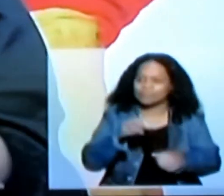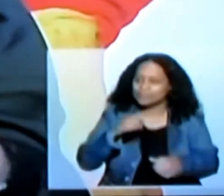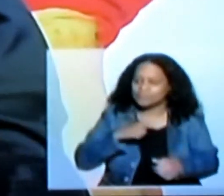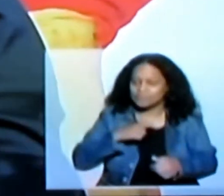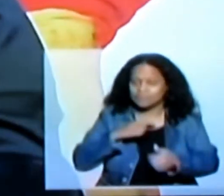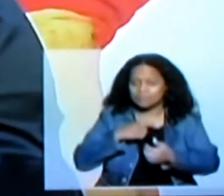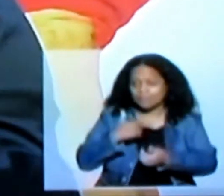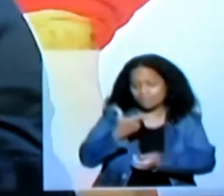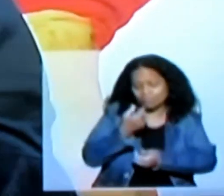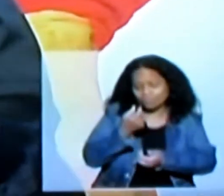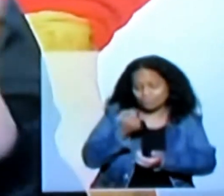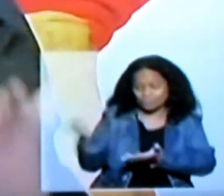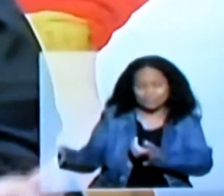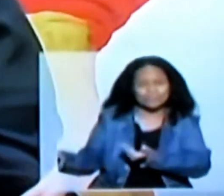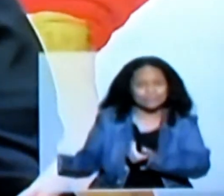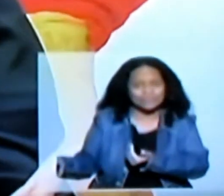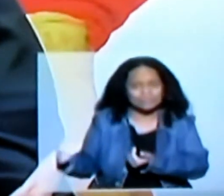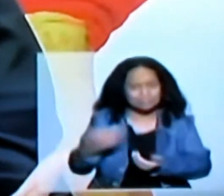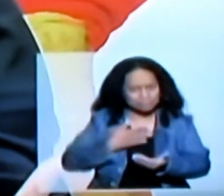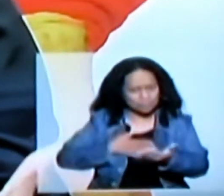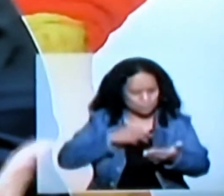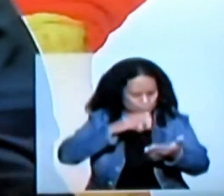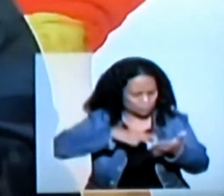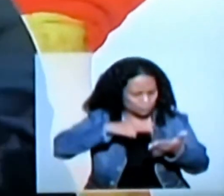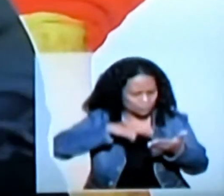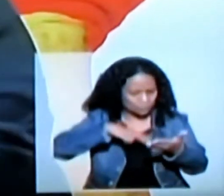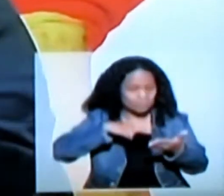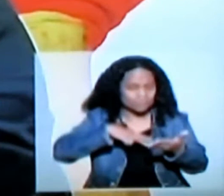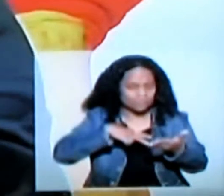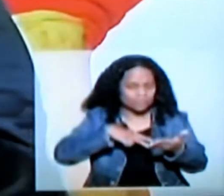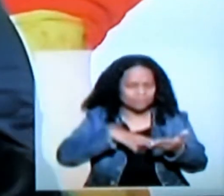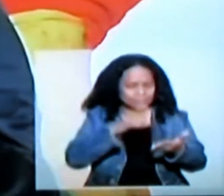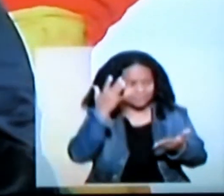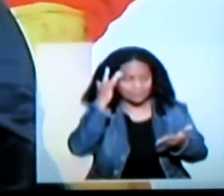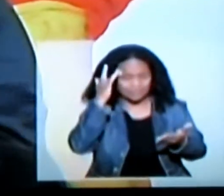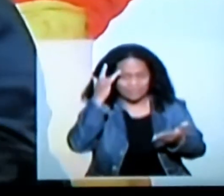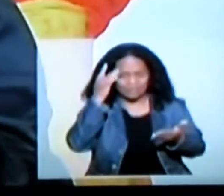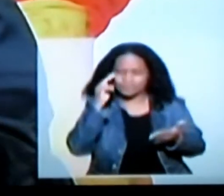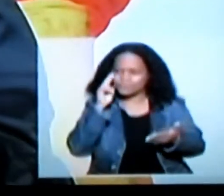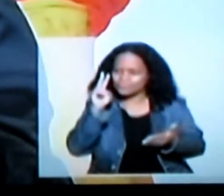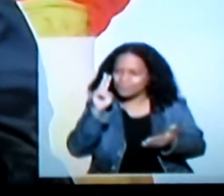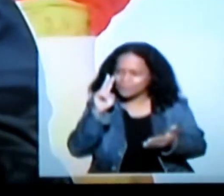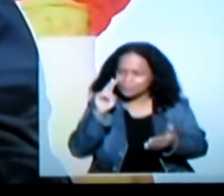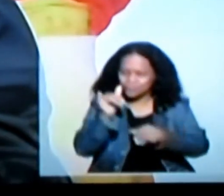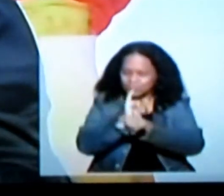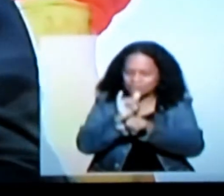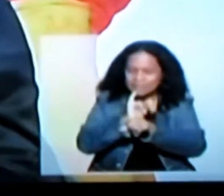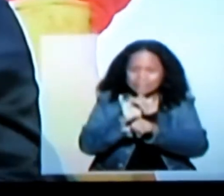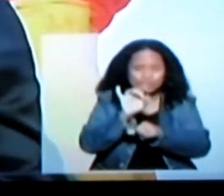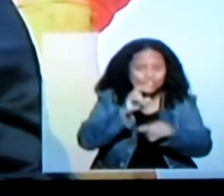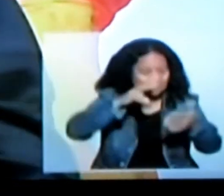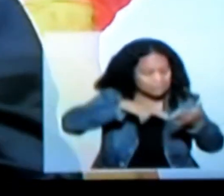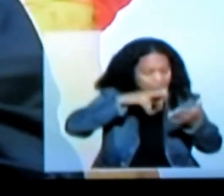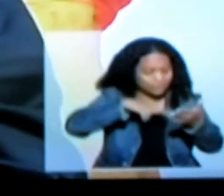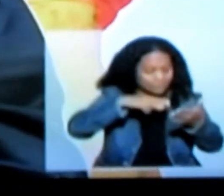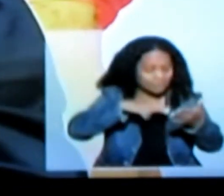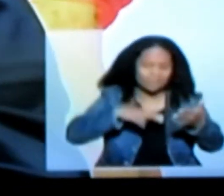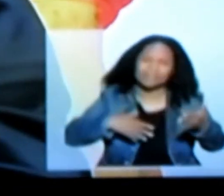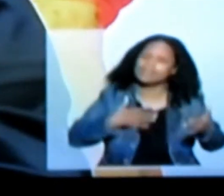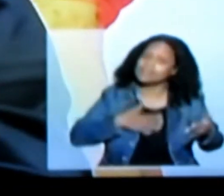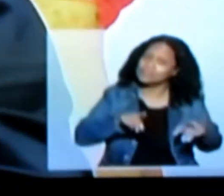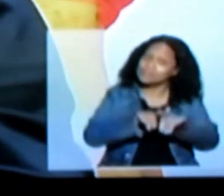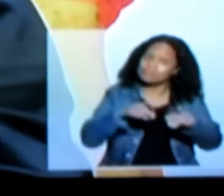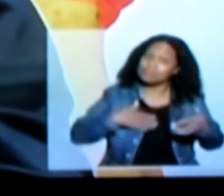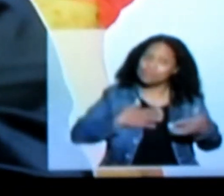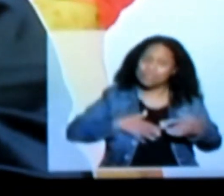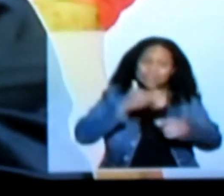aí você pega o pessoal de 20, que às vezes pode gostar de ler. É incrível, mas assim, você acha que a pessoa que acompanha um blog, ela vai gostar só de ler. E não é,